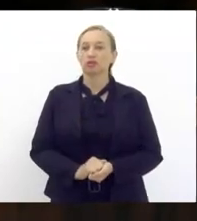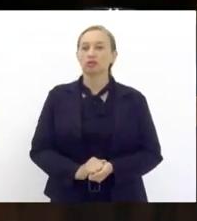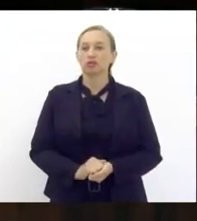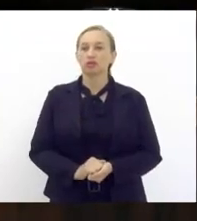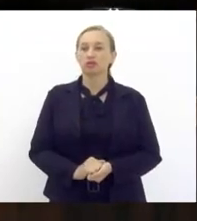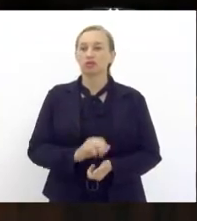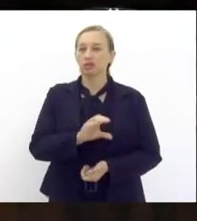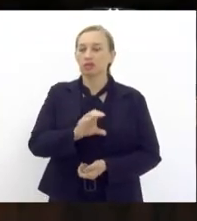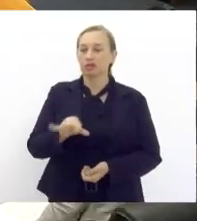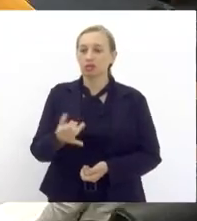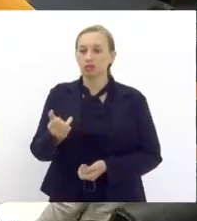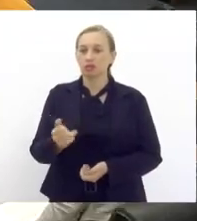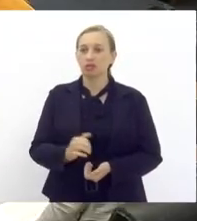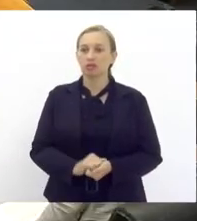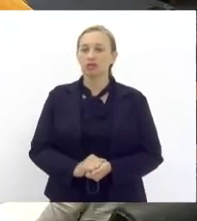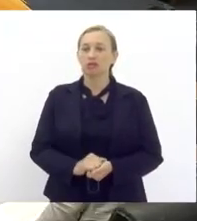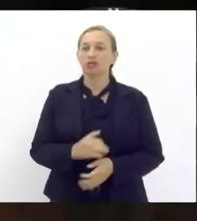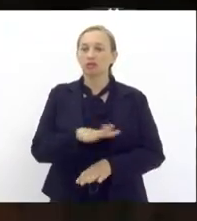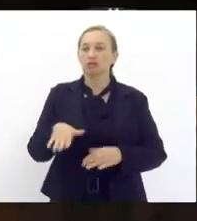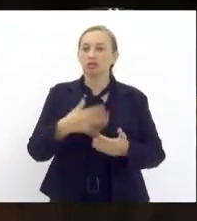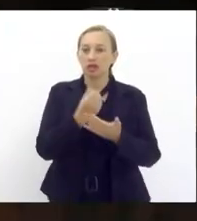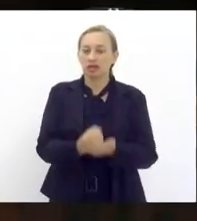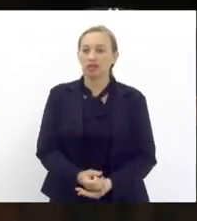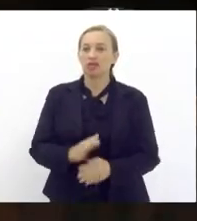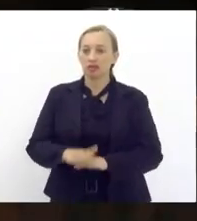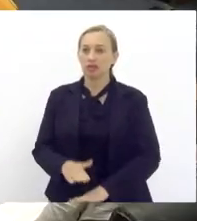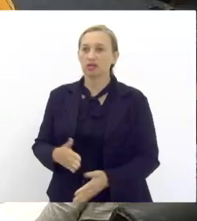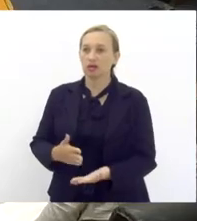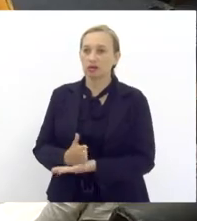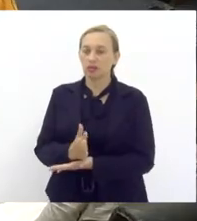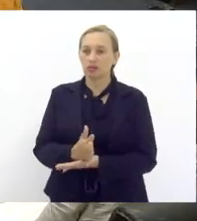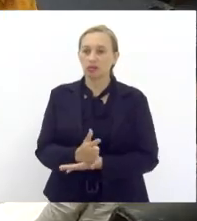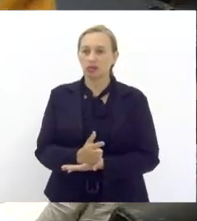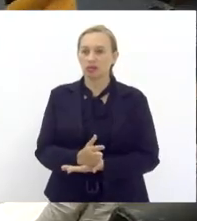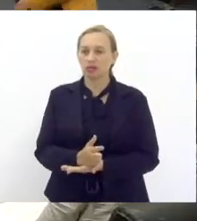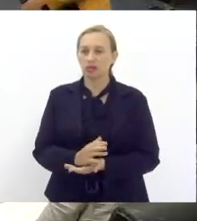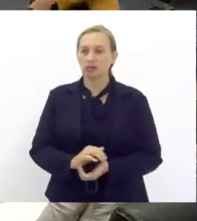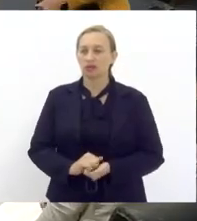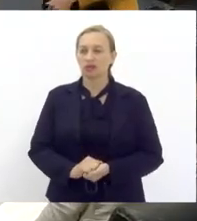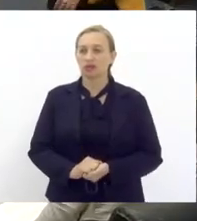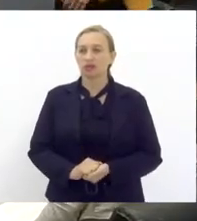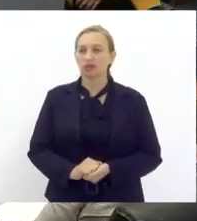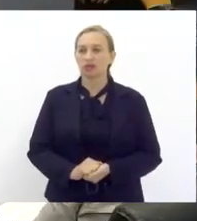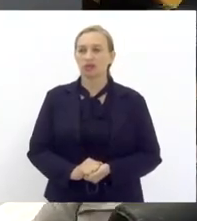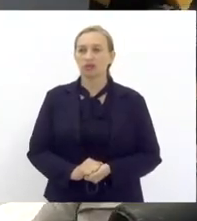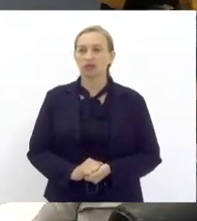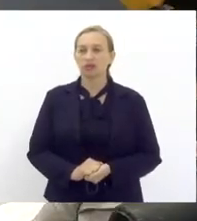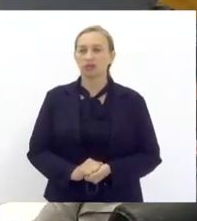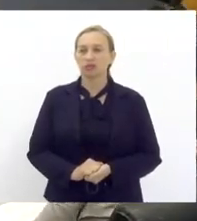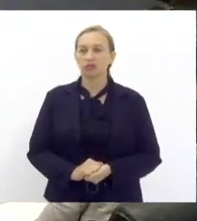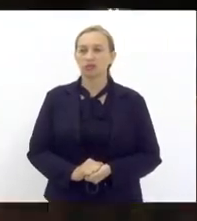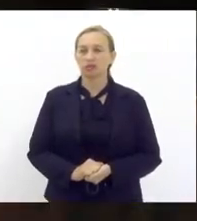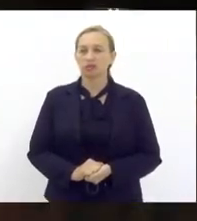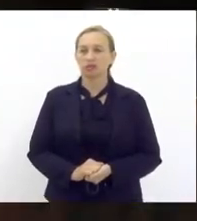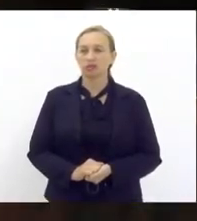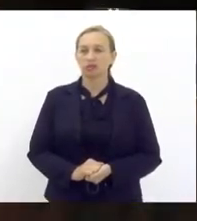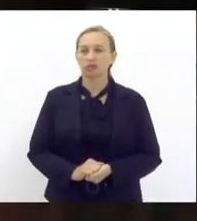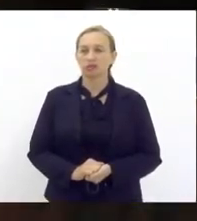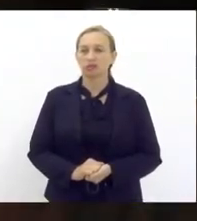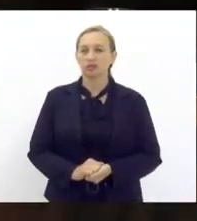CCJ. Senhores que aprovam, permaneçam como estão. Declaração de voto, presidente. Aprovado. Para